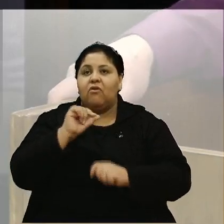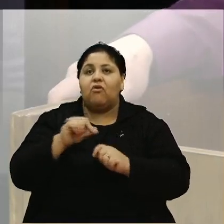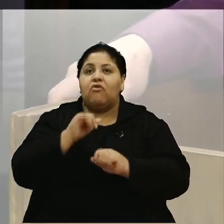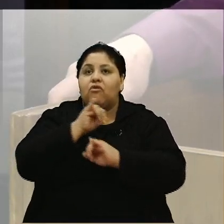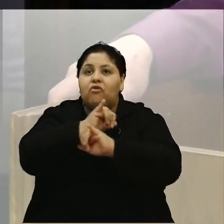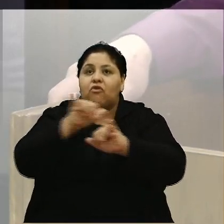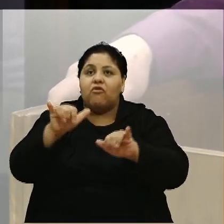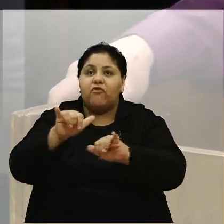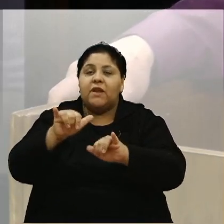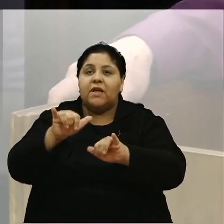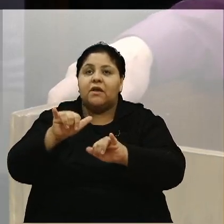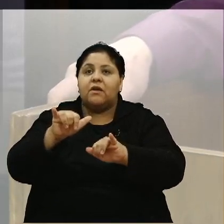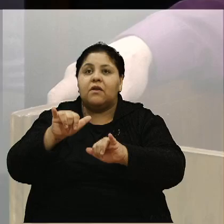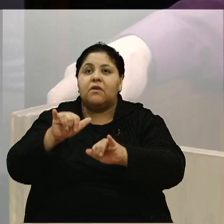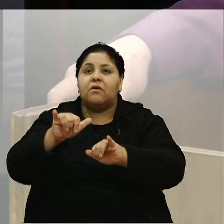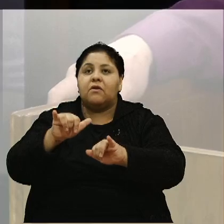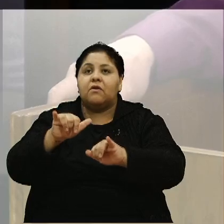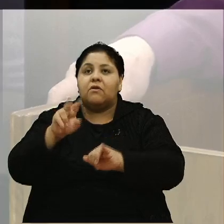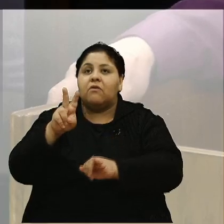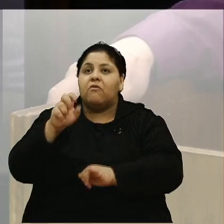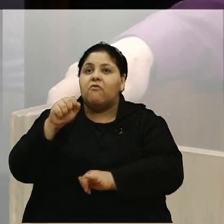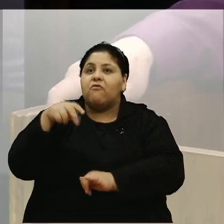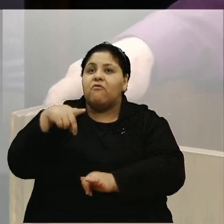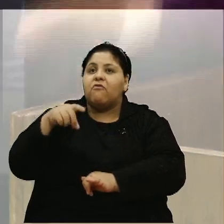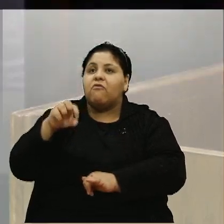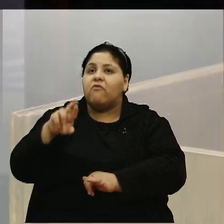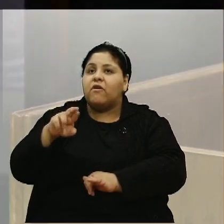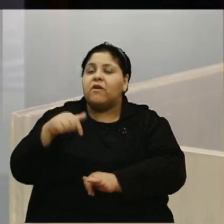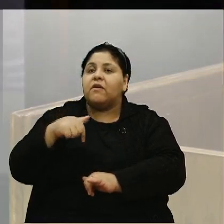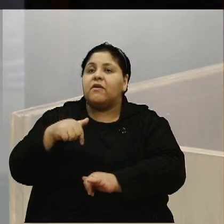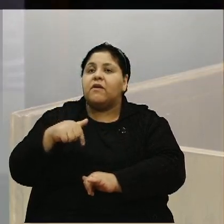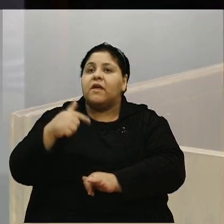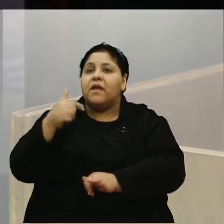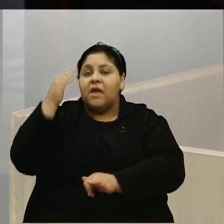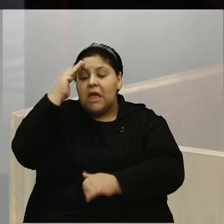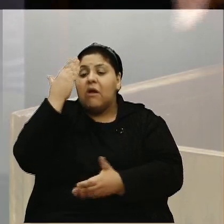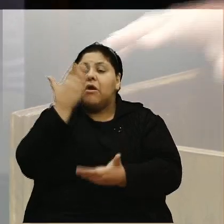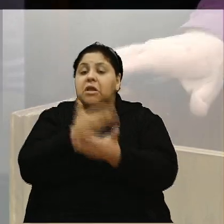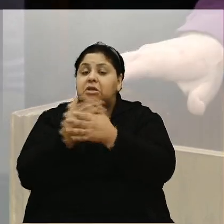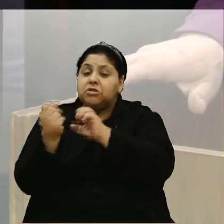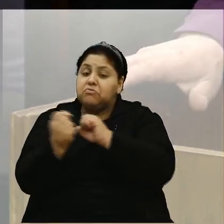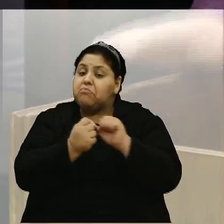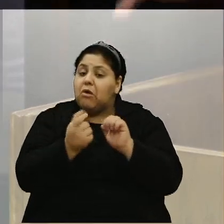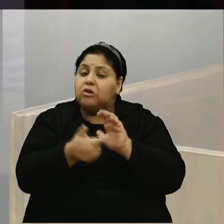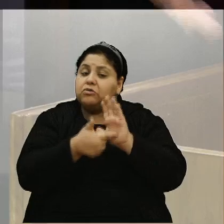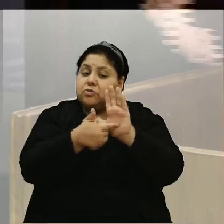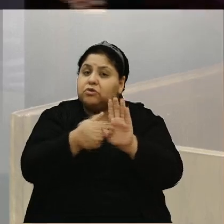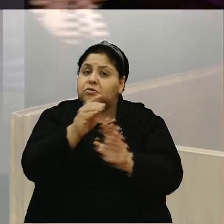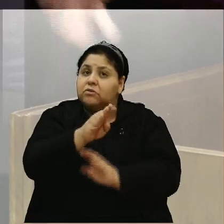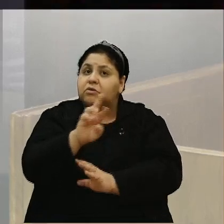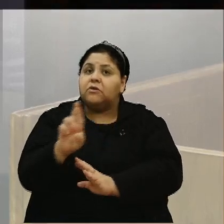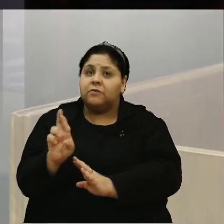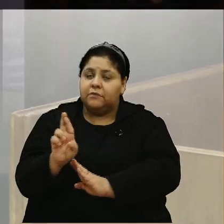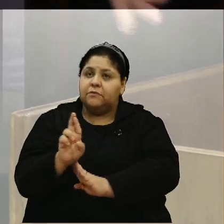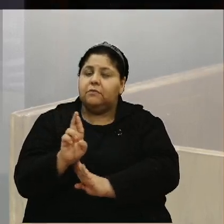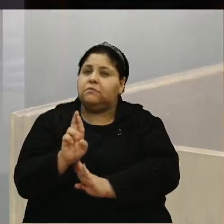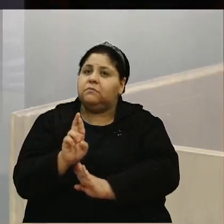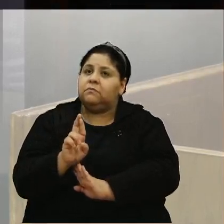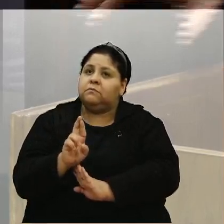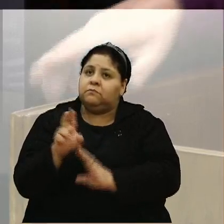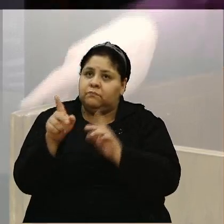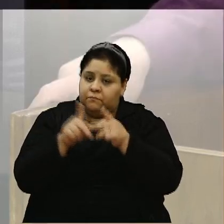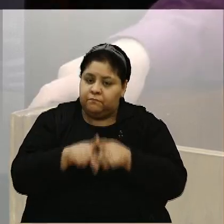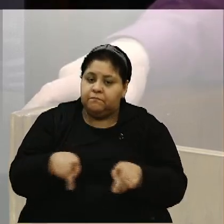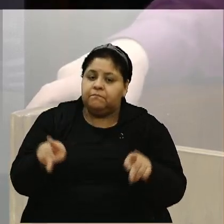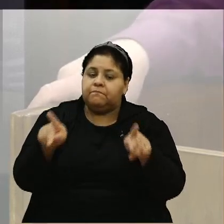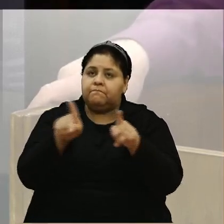ontem para o Wander? Wander, eu vejo que até é possível, mostrou ali na BR, que é possível, a população